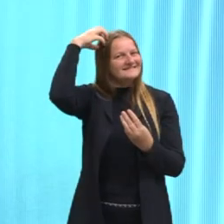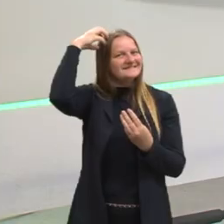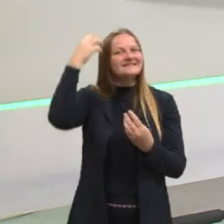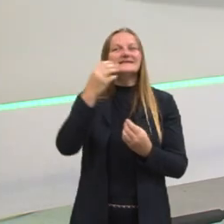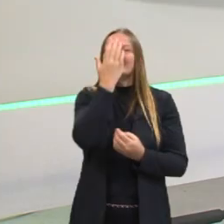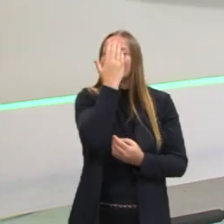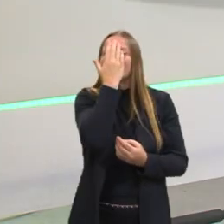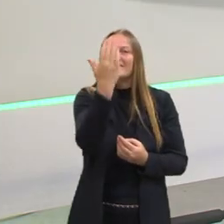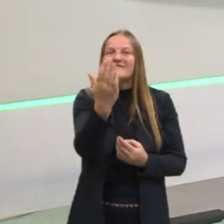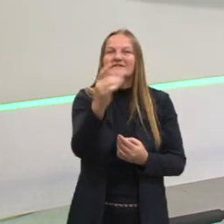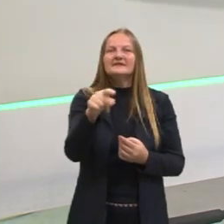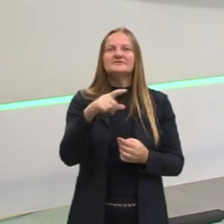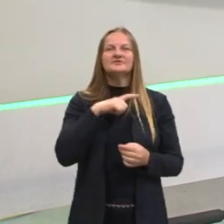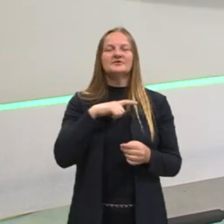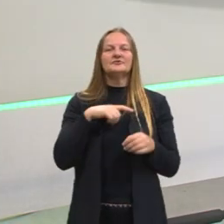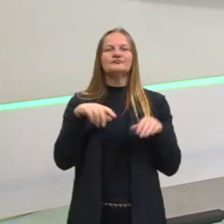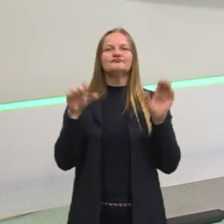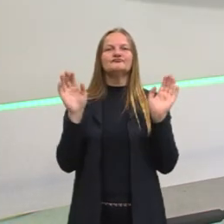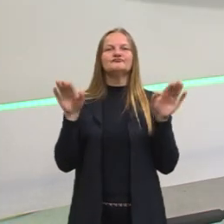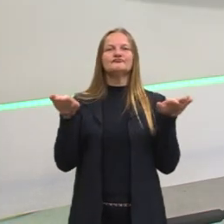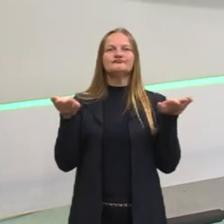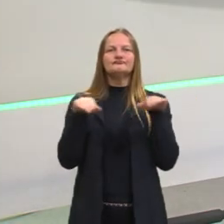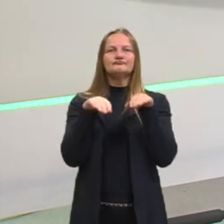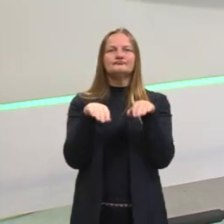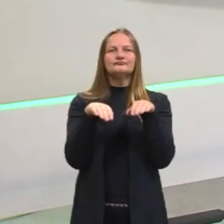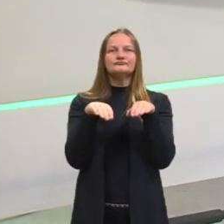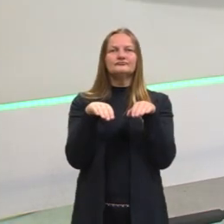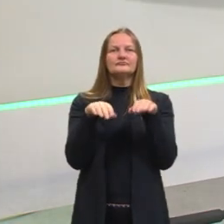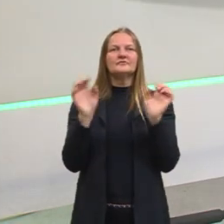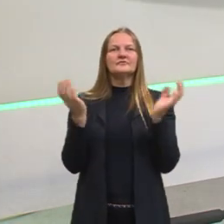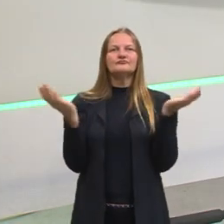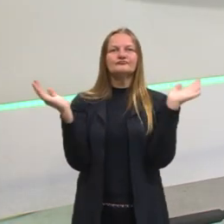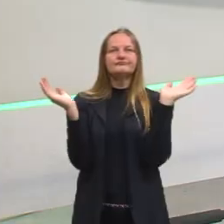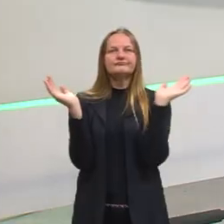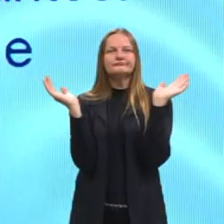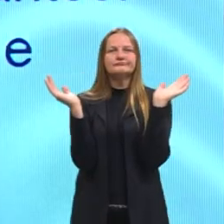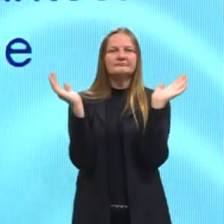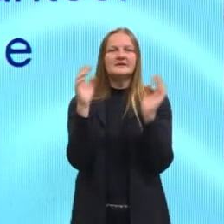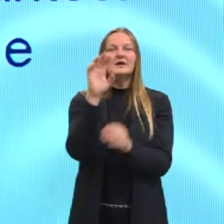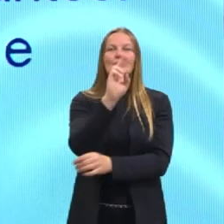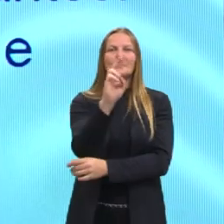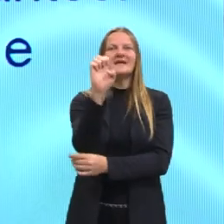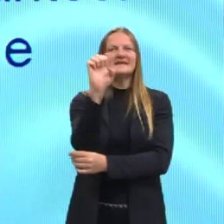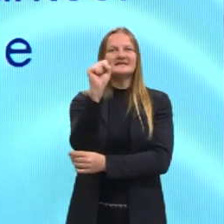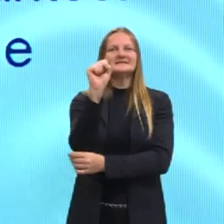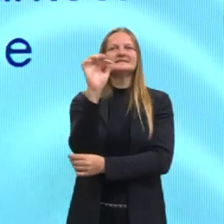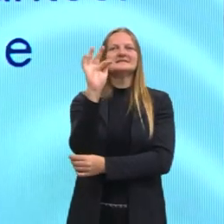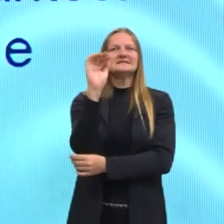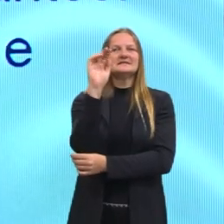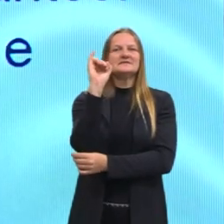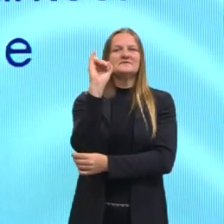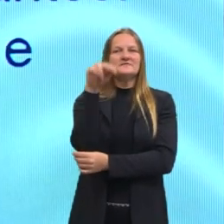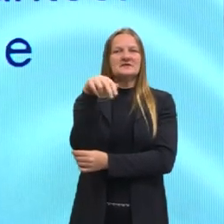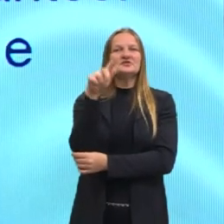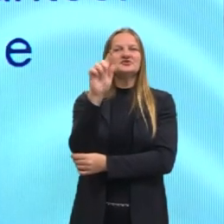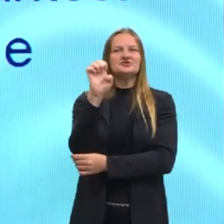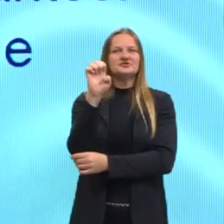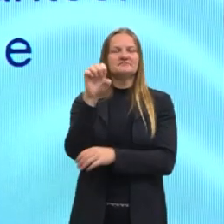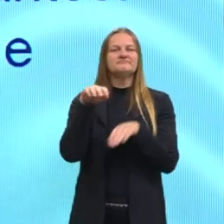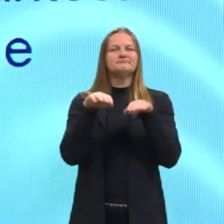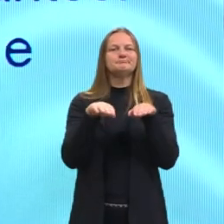nós encontramos a esfinge de guisar ação características aí são imagens que a gente